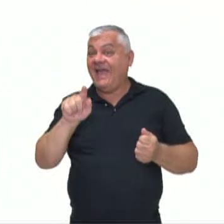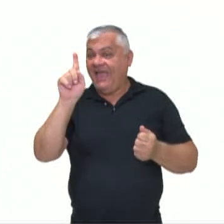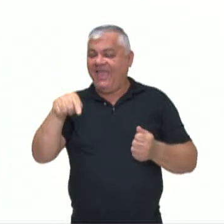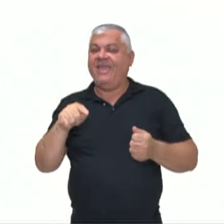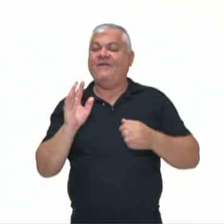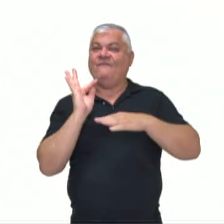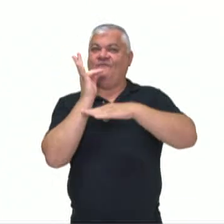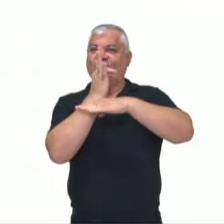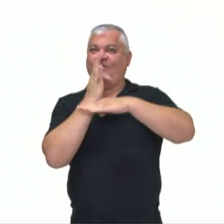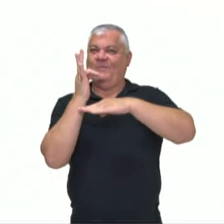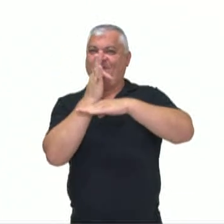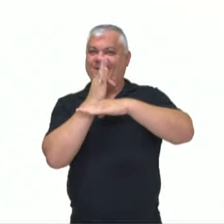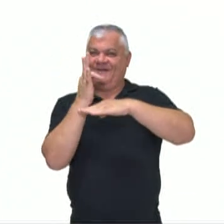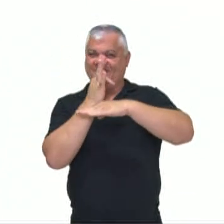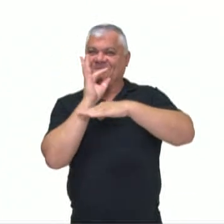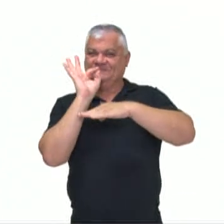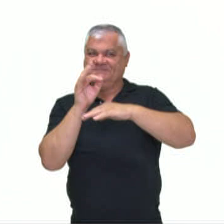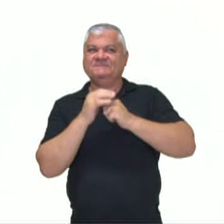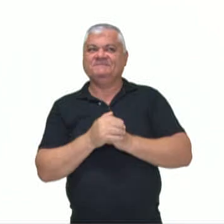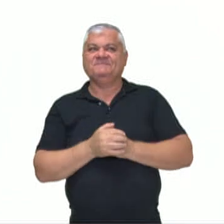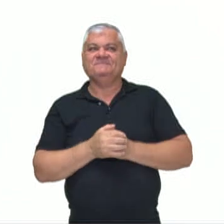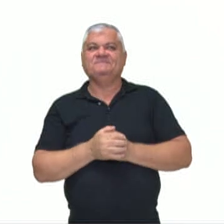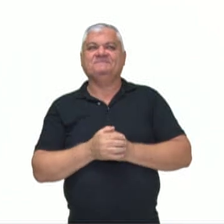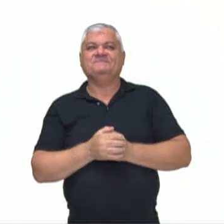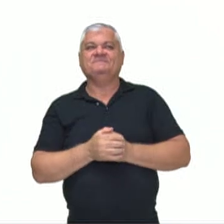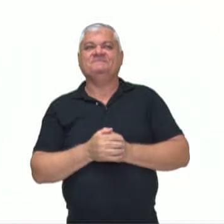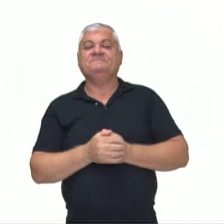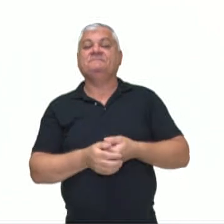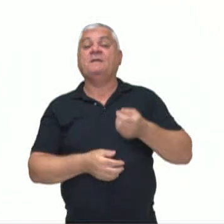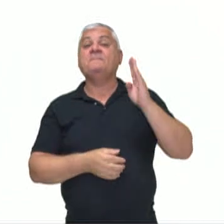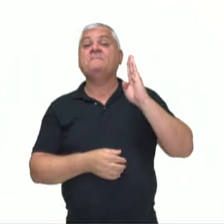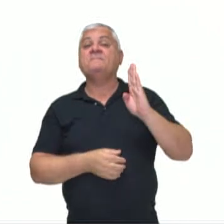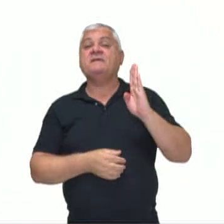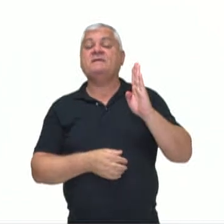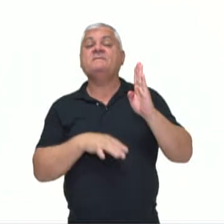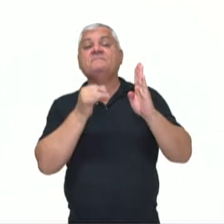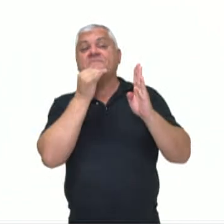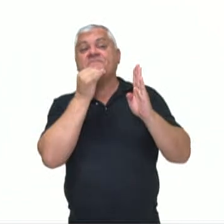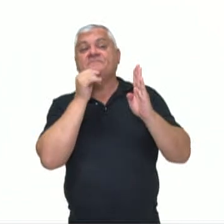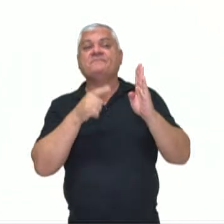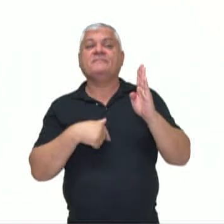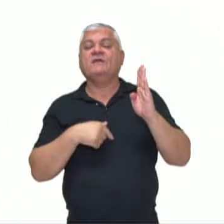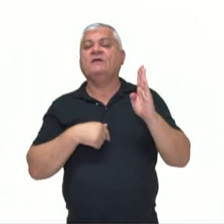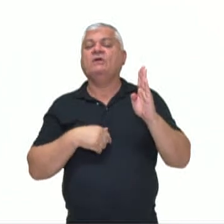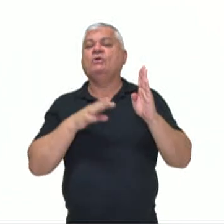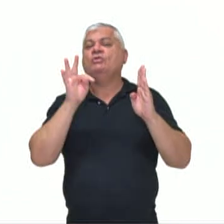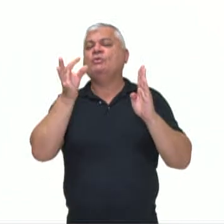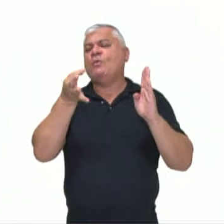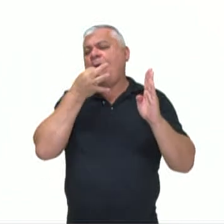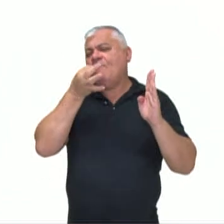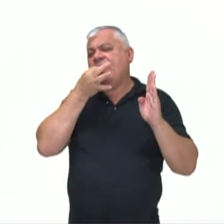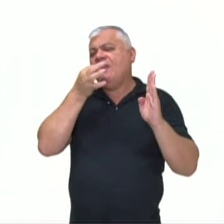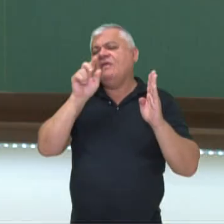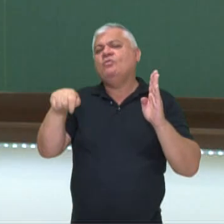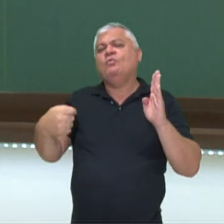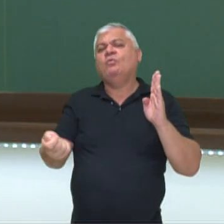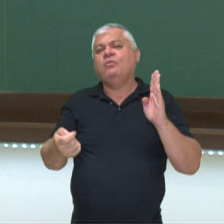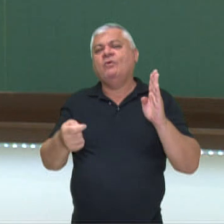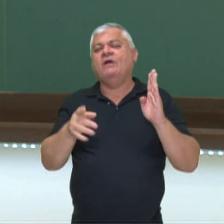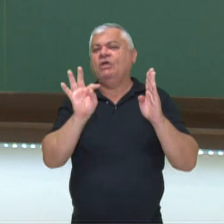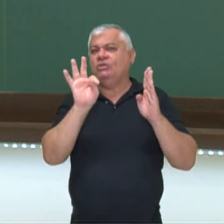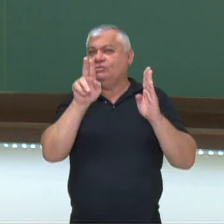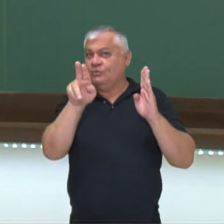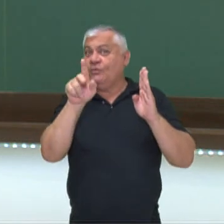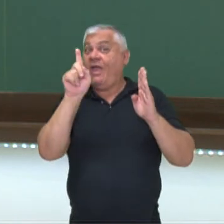que é um tratamento formal. Então, é F na letra A. Na letra B, qual é tu apelido? Esse